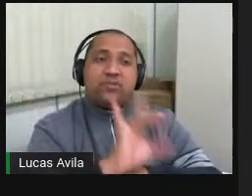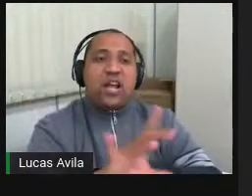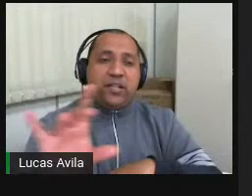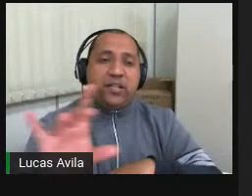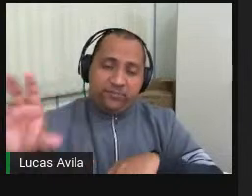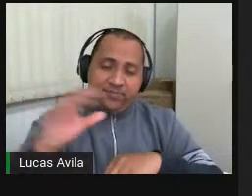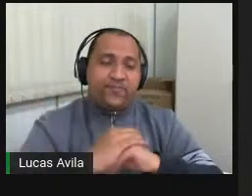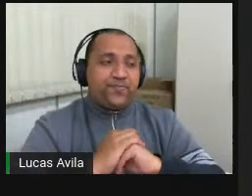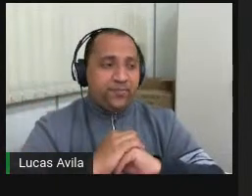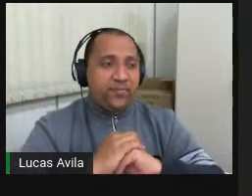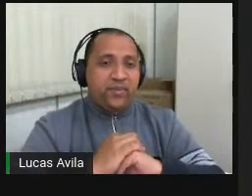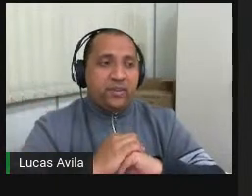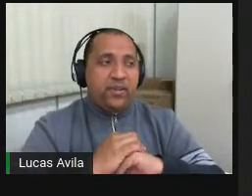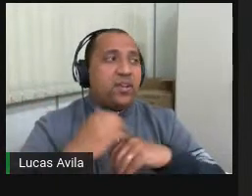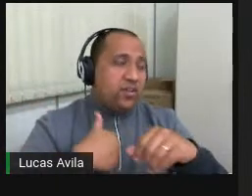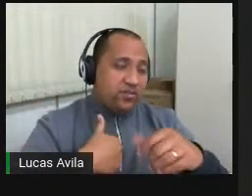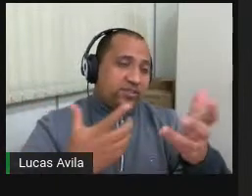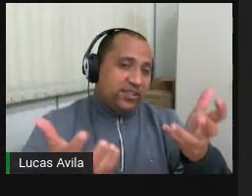que